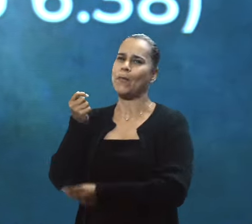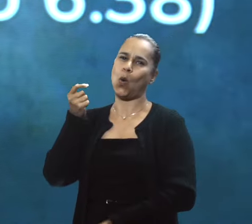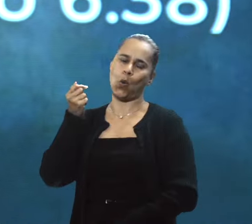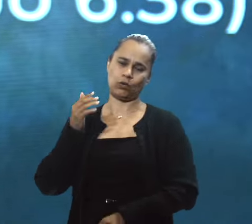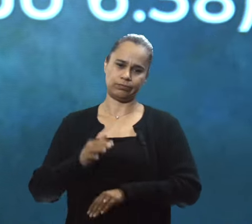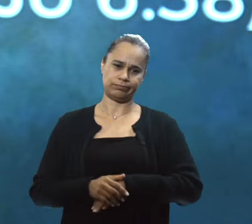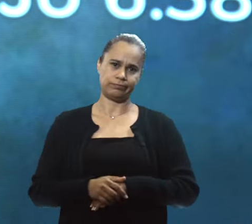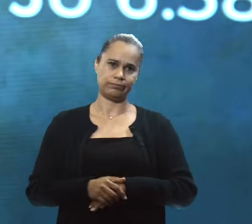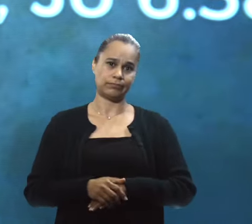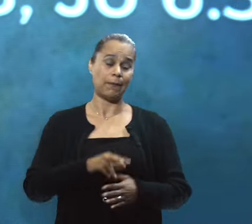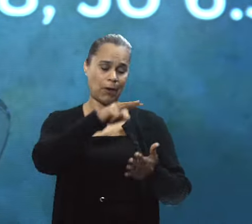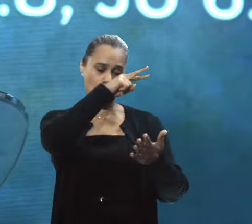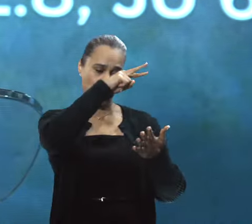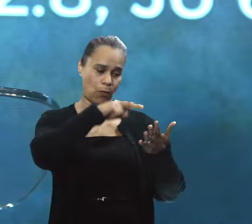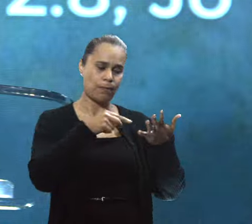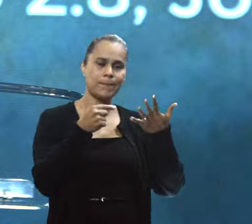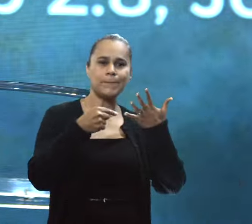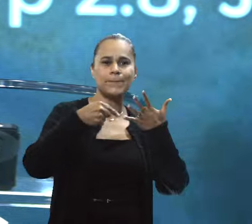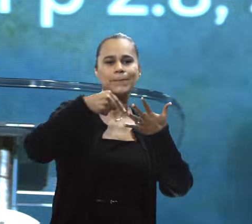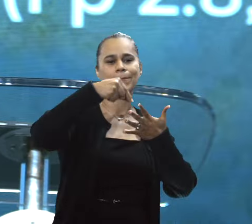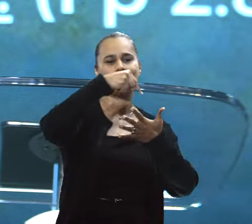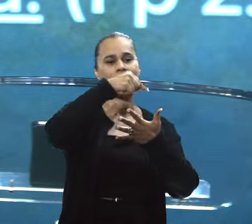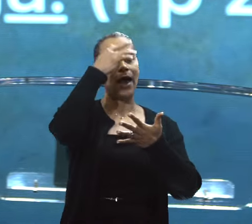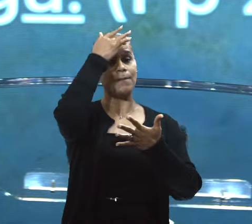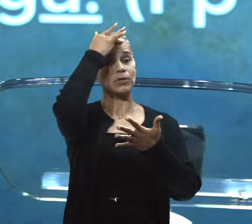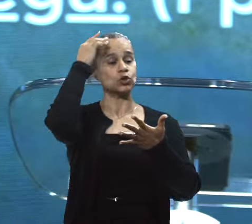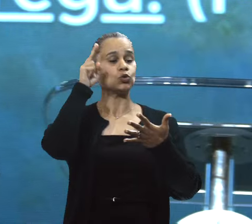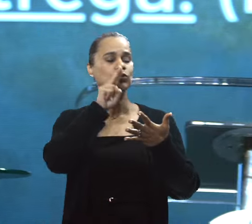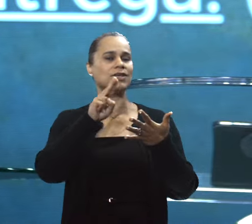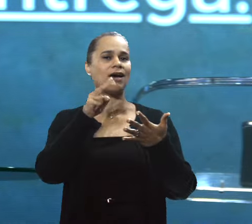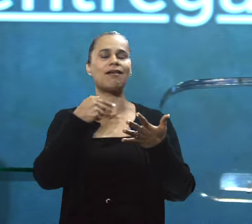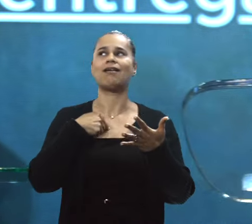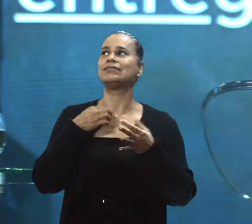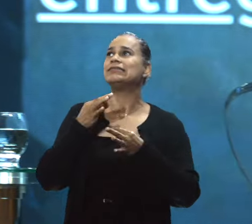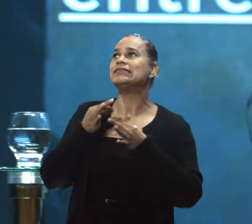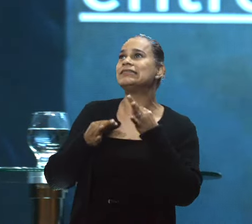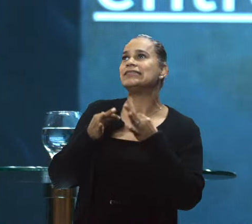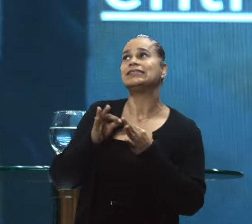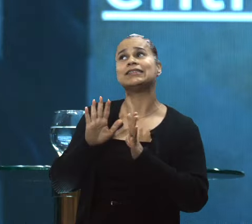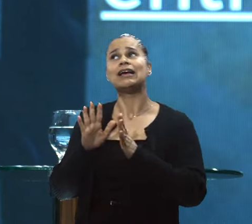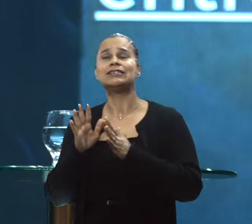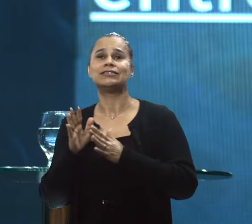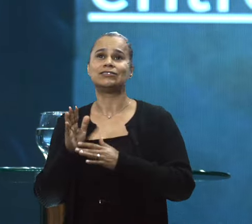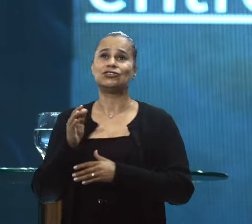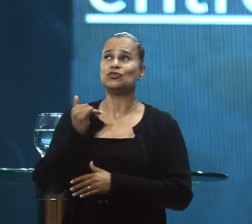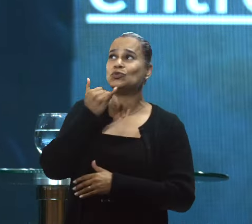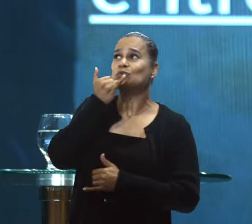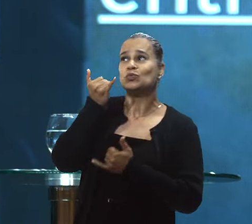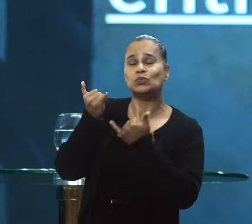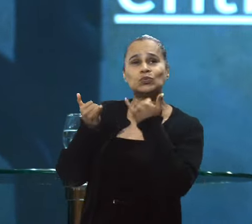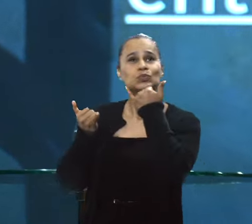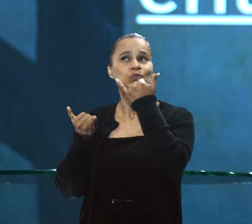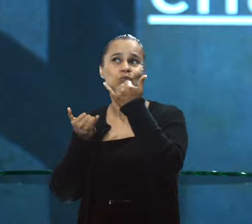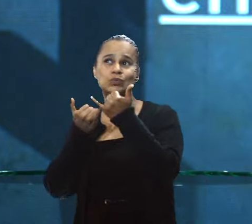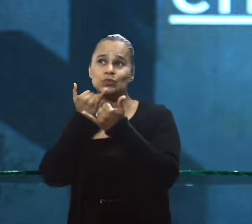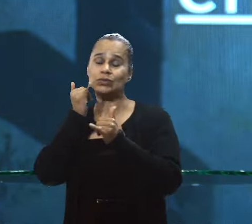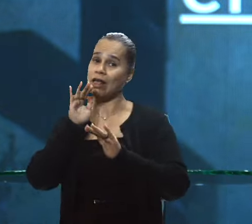dessas justificativas que essas pessoas usaram, e que talvez você, até de